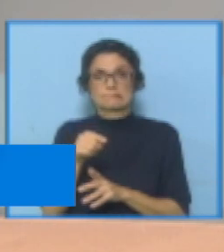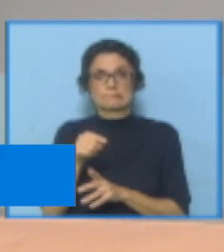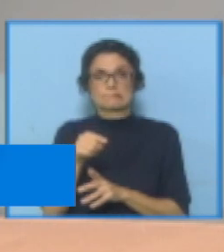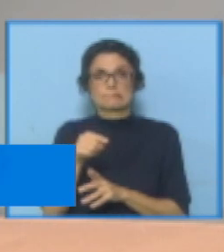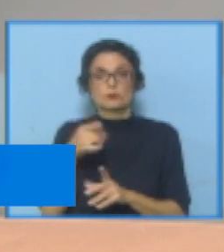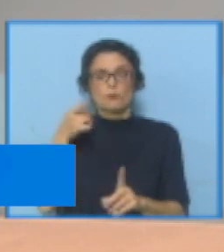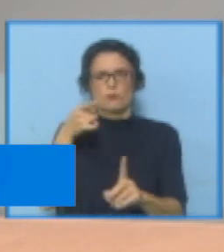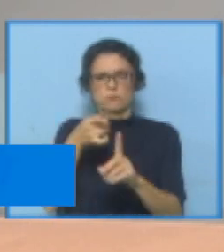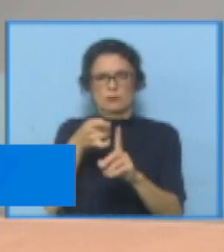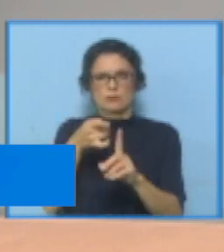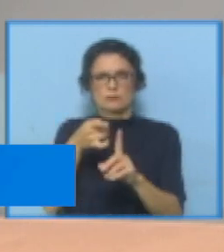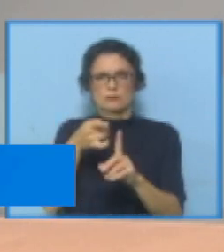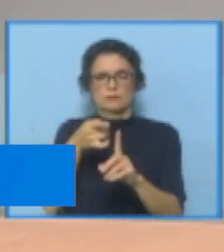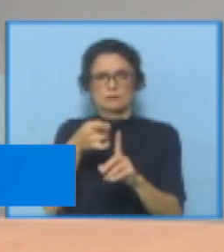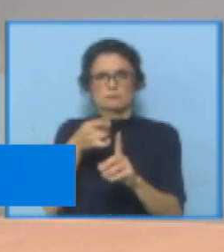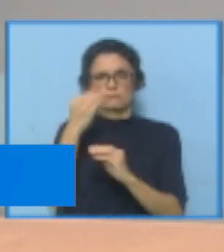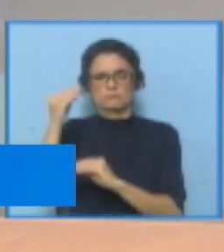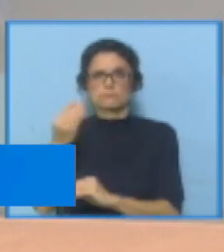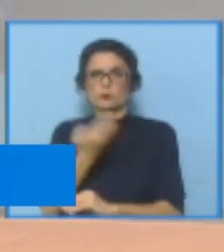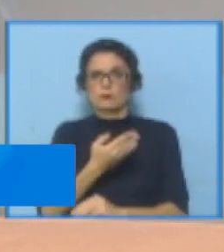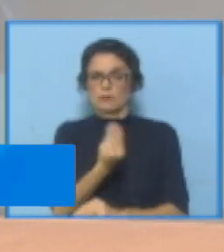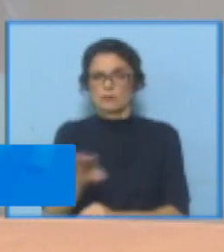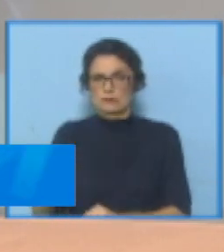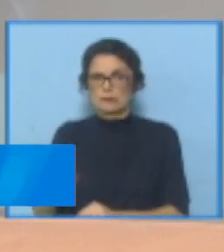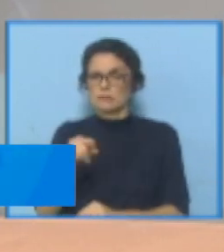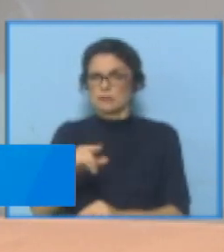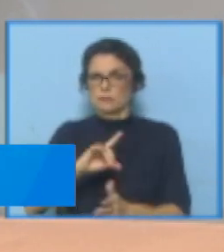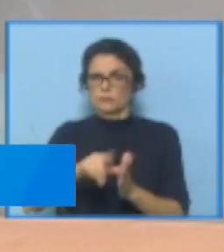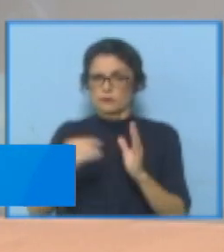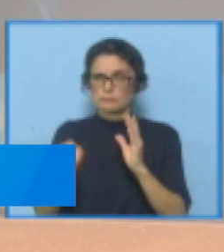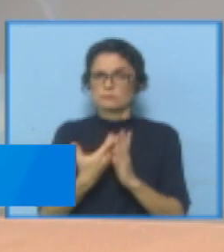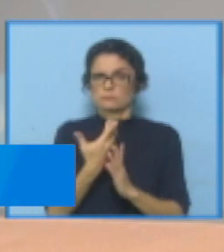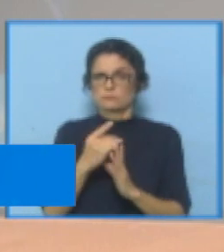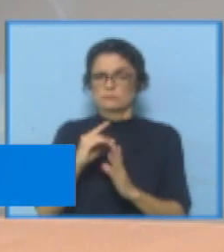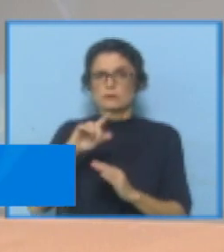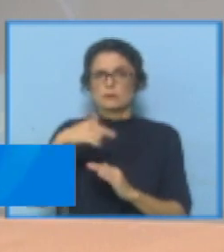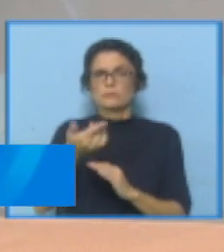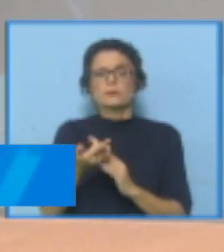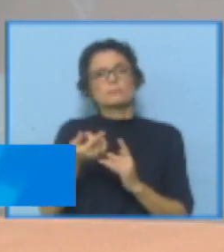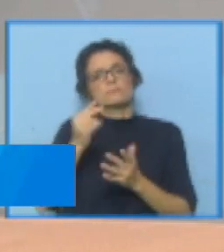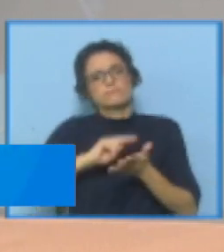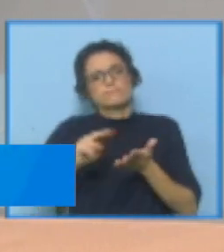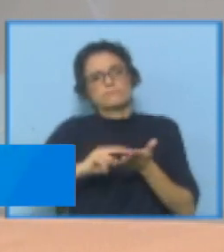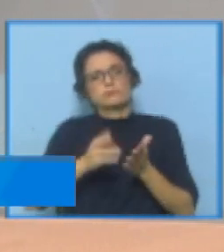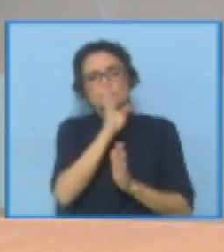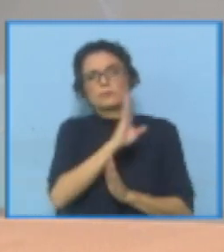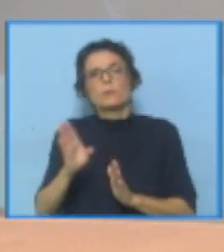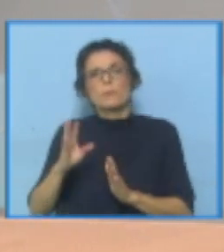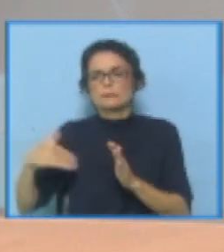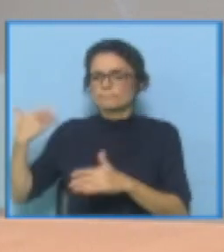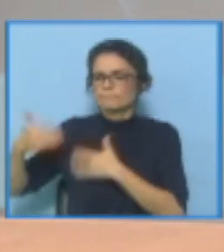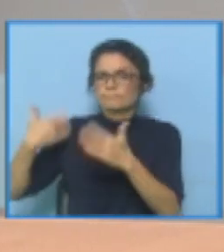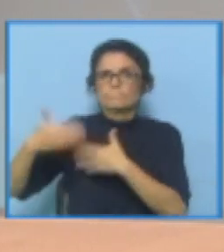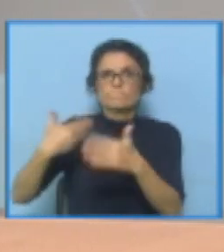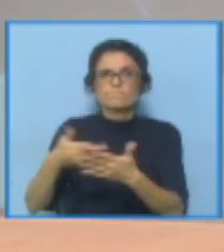direcionado para a questão dos direitos da criança surge em consequência daquilo que a literatura e que a prática nos tem vindo a mostrar ao longo dos últimos